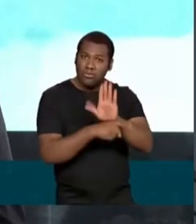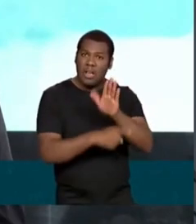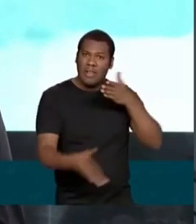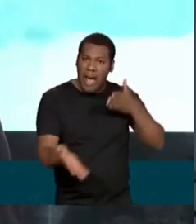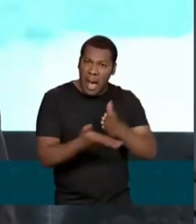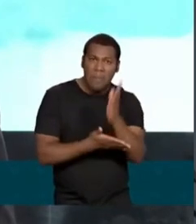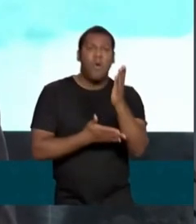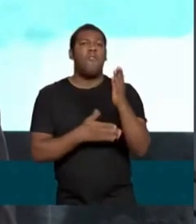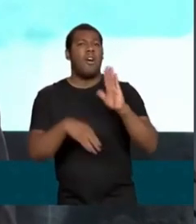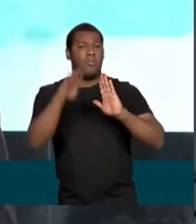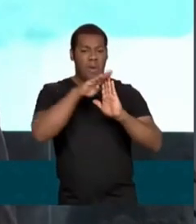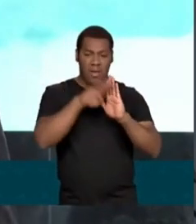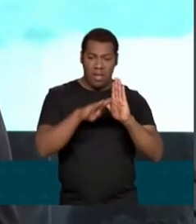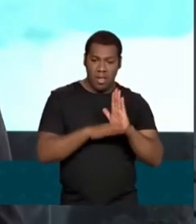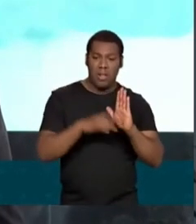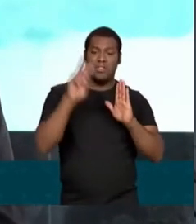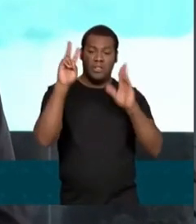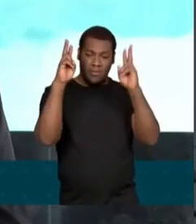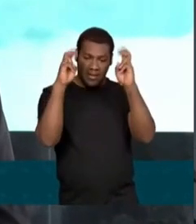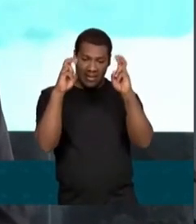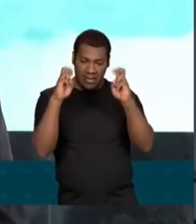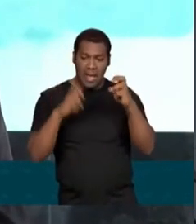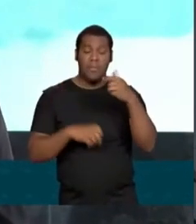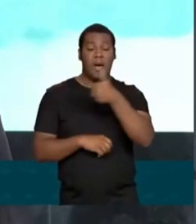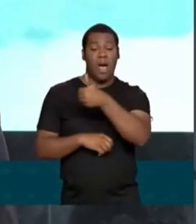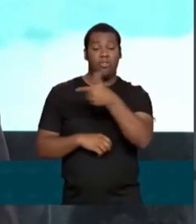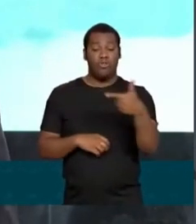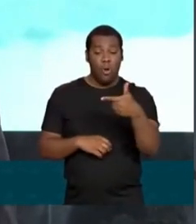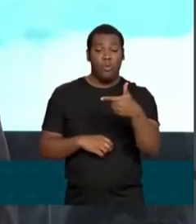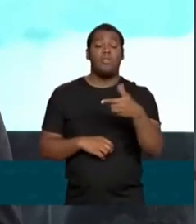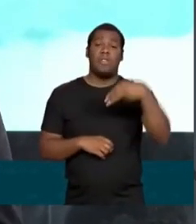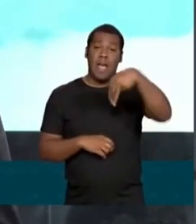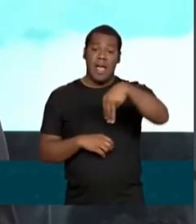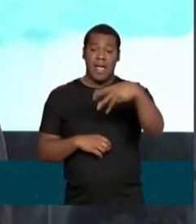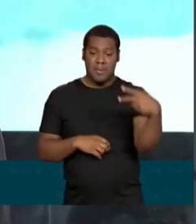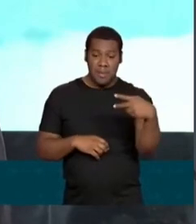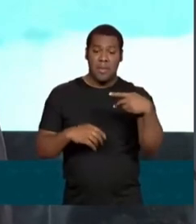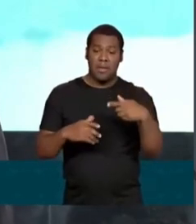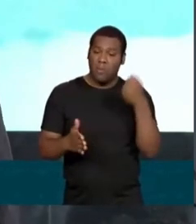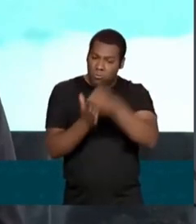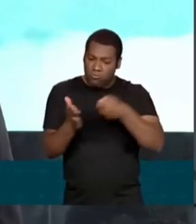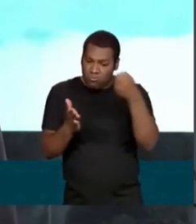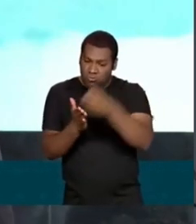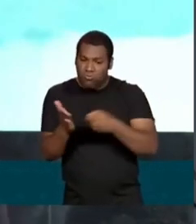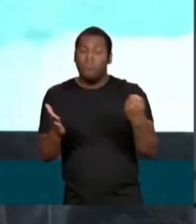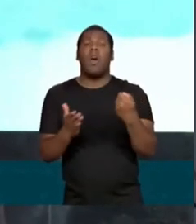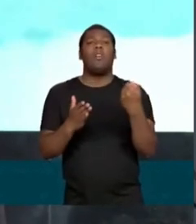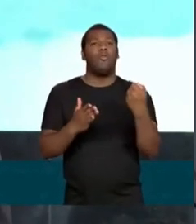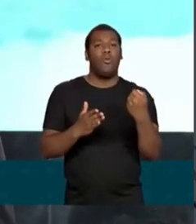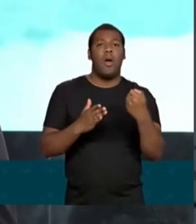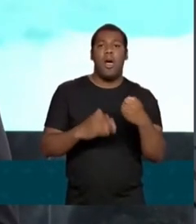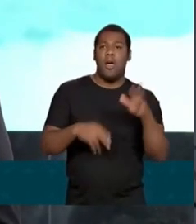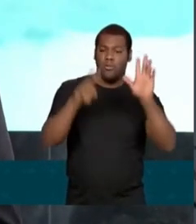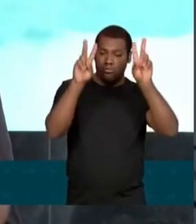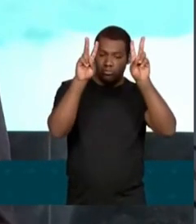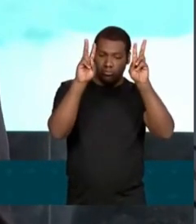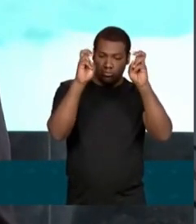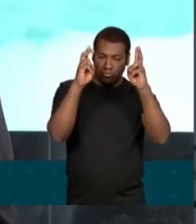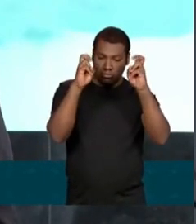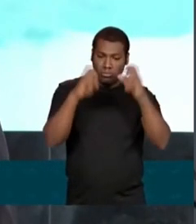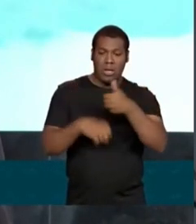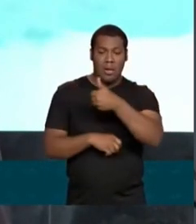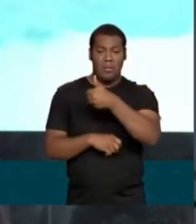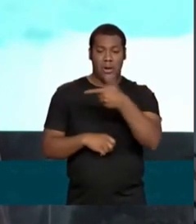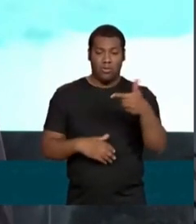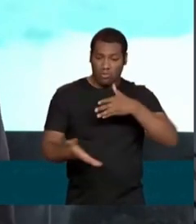temos 12 temas são importantes Vamos trabalhar para provar todos eles da melhor forma possível alguns deles a gente